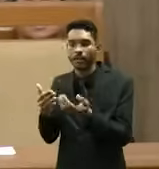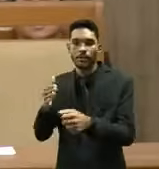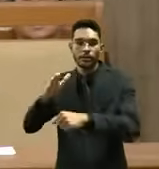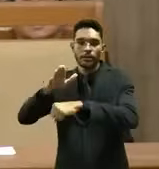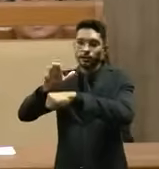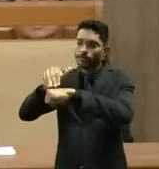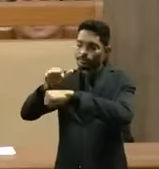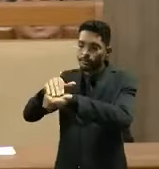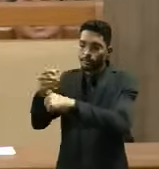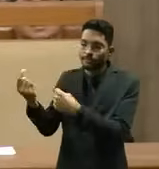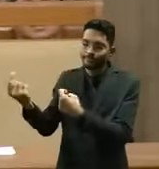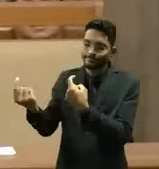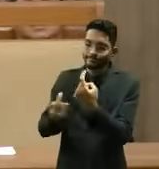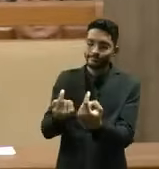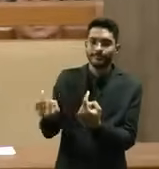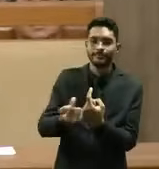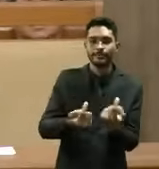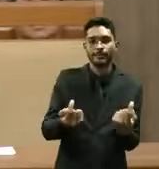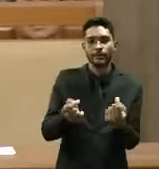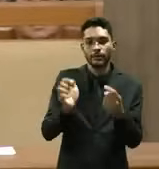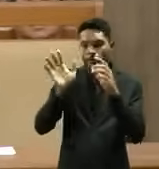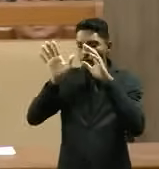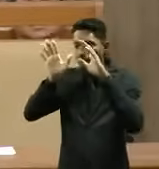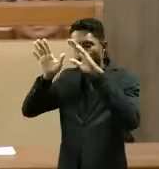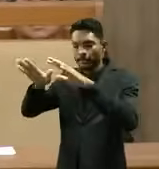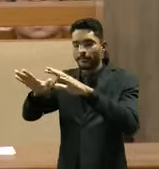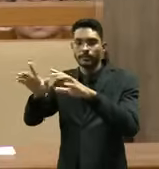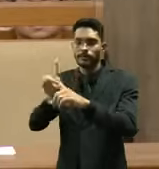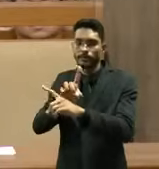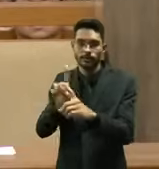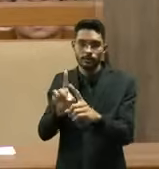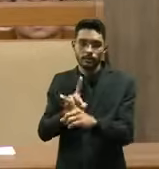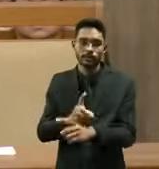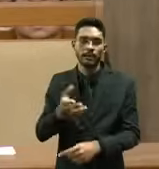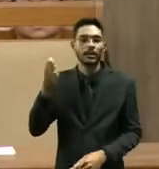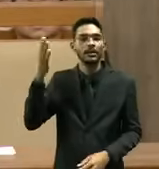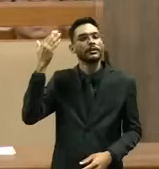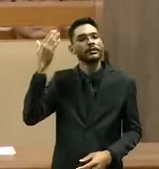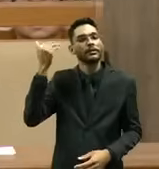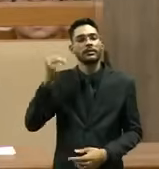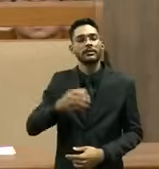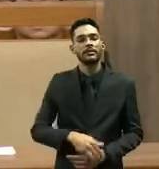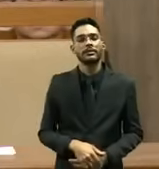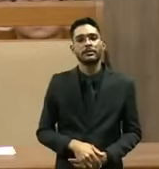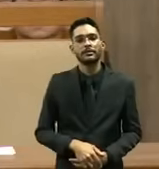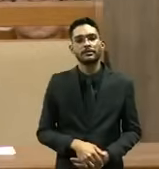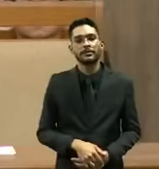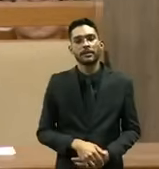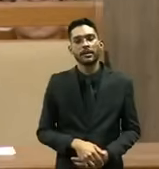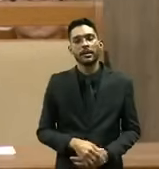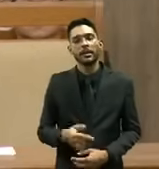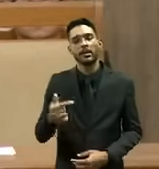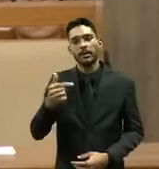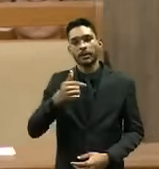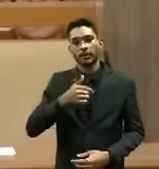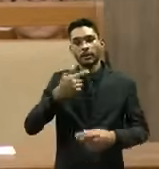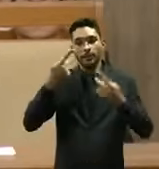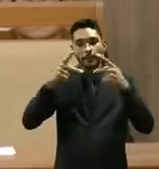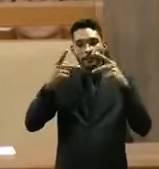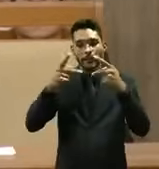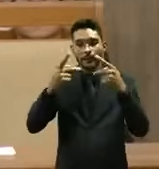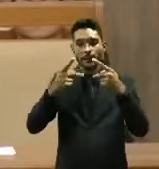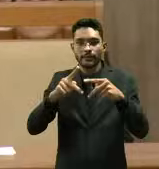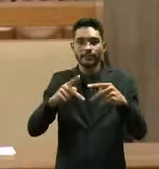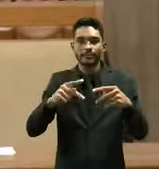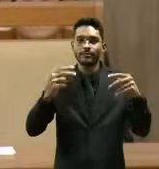ele não botou mão sen eu fazia irmão Antigamente eu pegava a viola eu me lembro que eu era rapazinho eu pregando bem aqui no Entroncamento eu cantei Unos